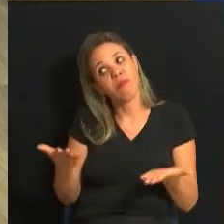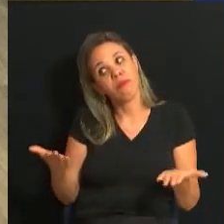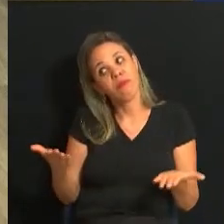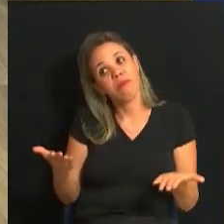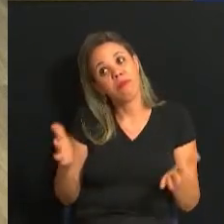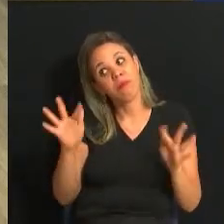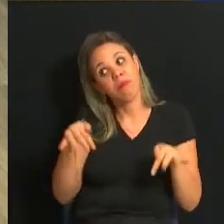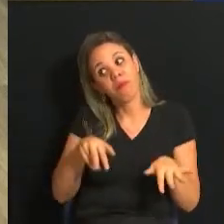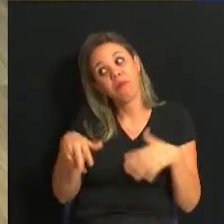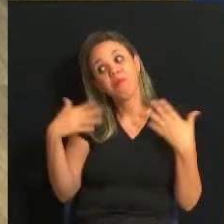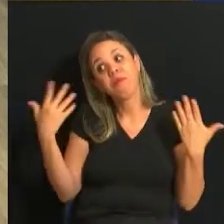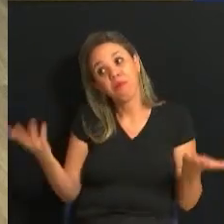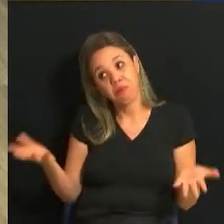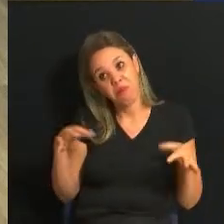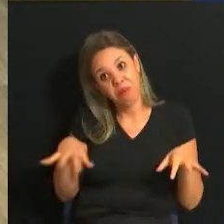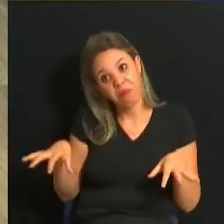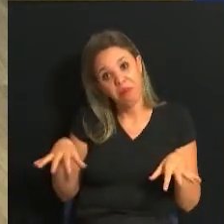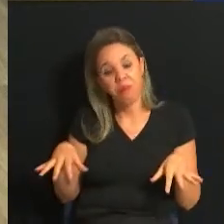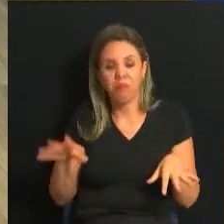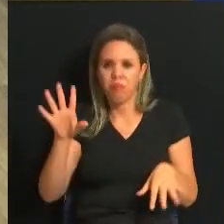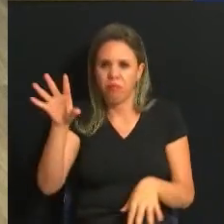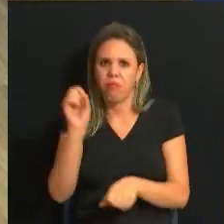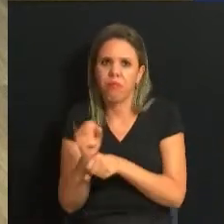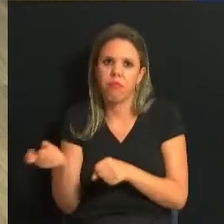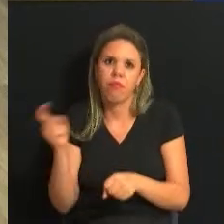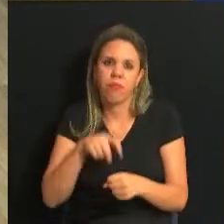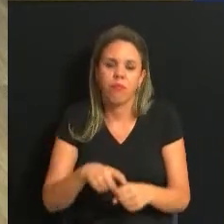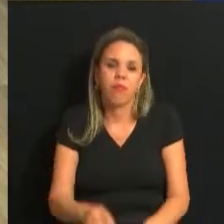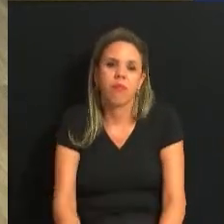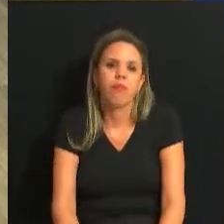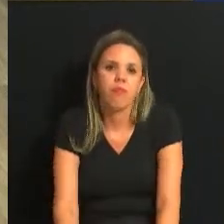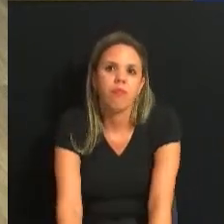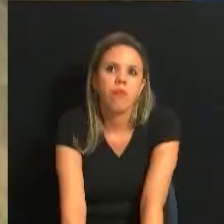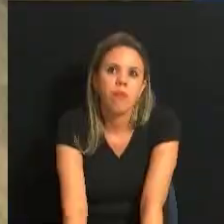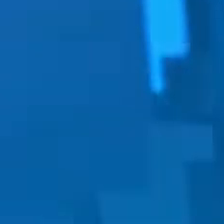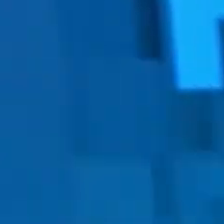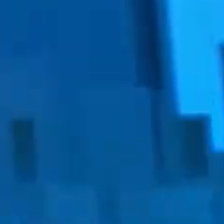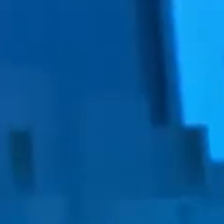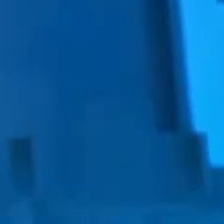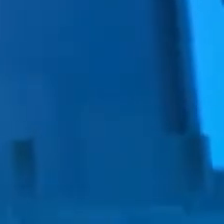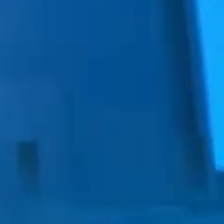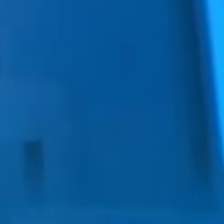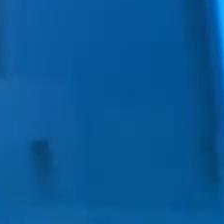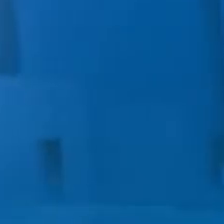fim de semana, será que vai chover? Daqui a pouco, depois do intervalo.